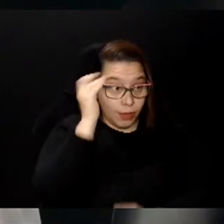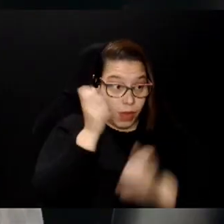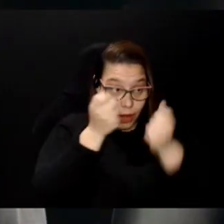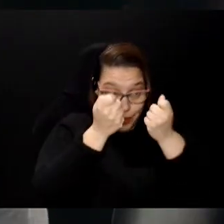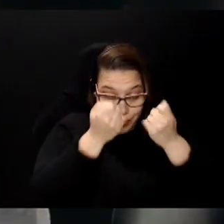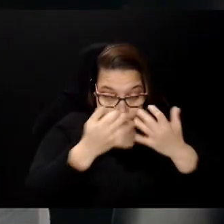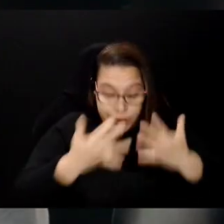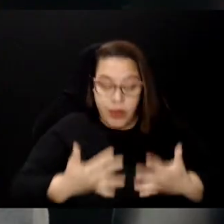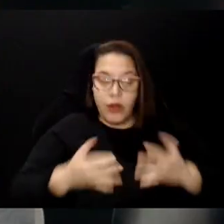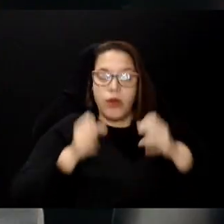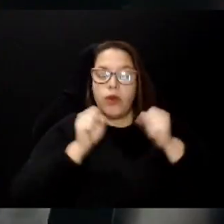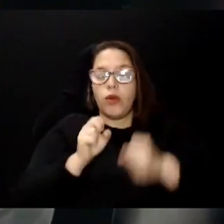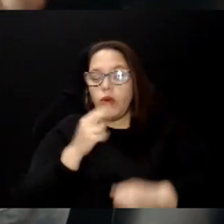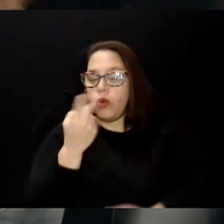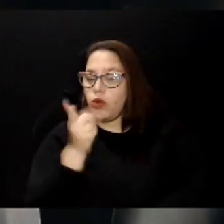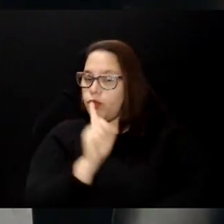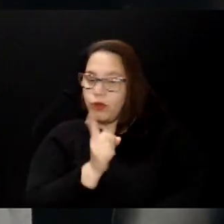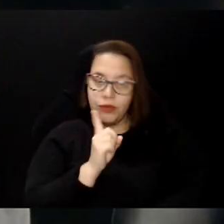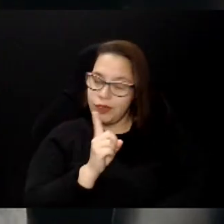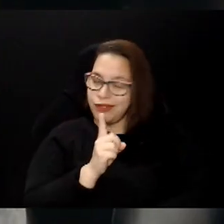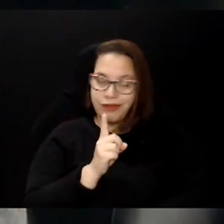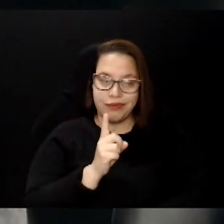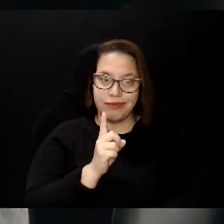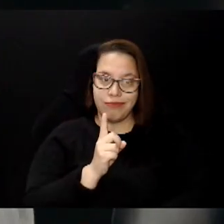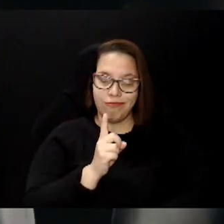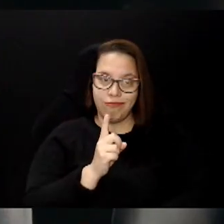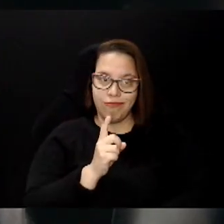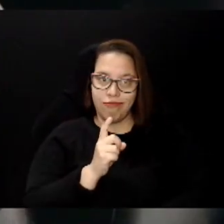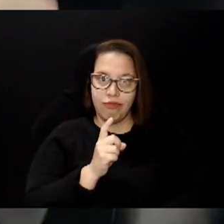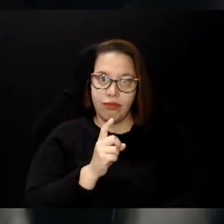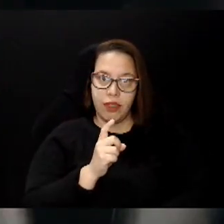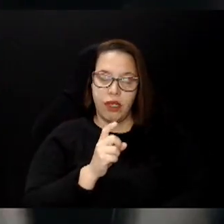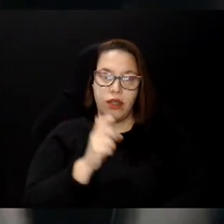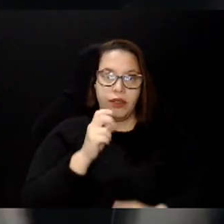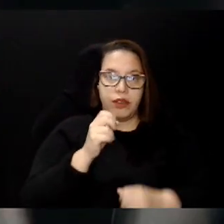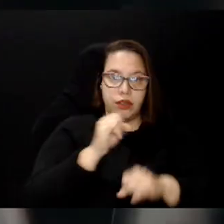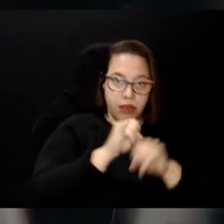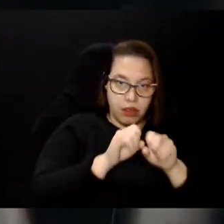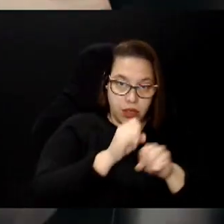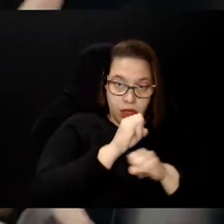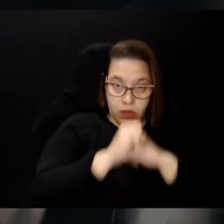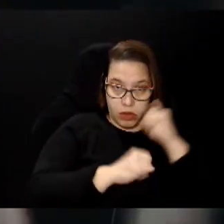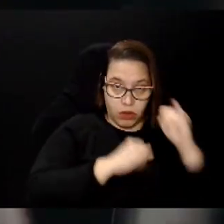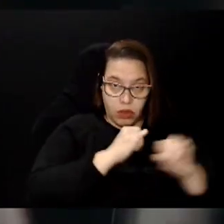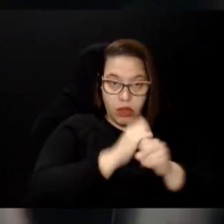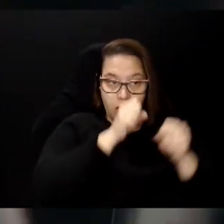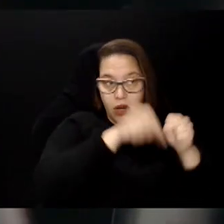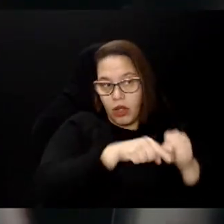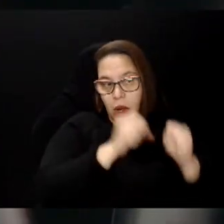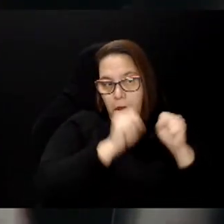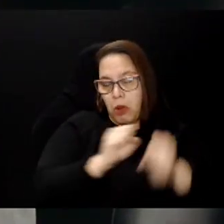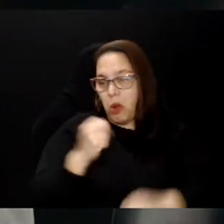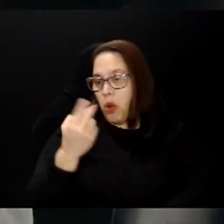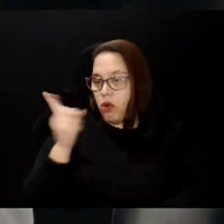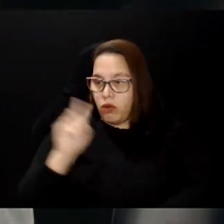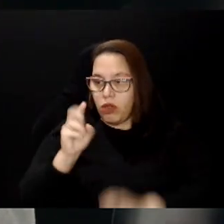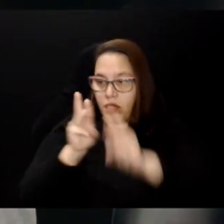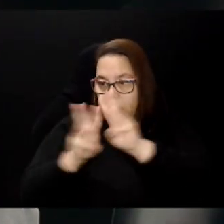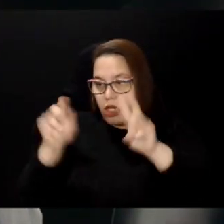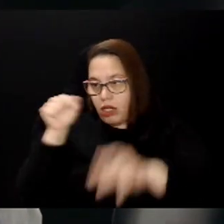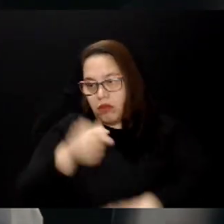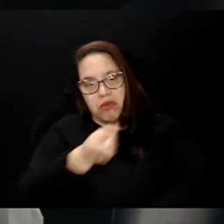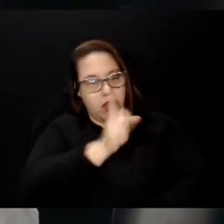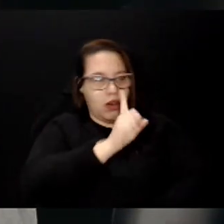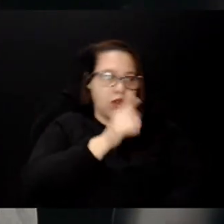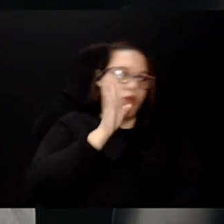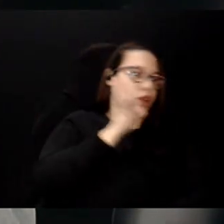não pode, como a gente fazia com a internet no passado, de falar, isso aqui pode, isso aqui não pode, esse site você pode entrar, isso aqui não é legal. Então